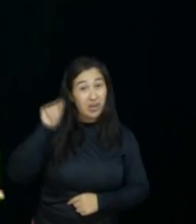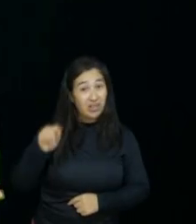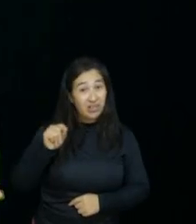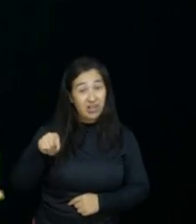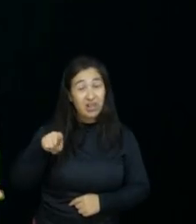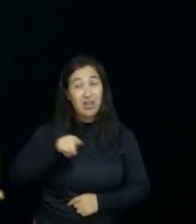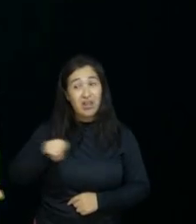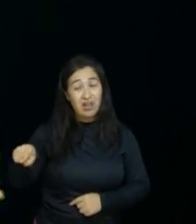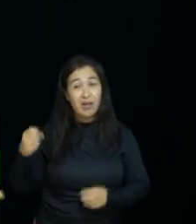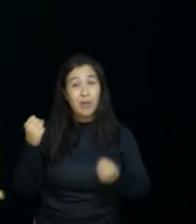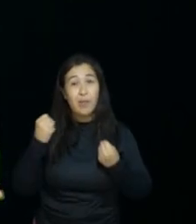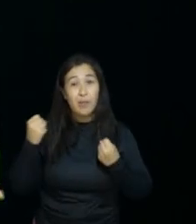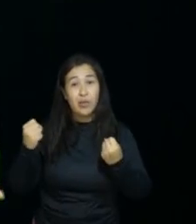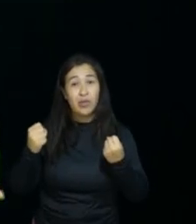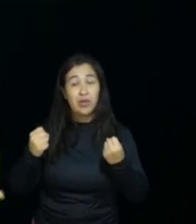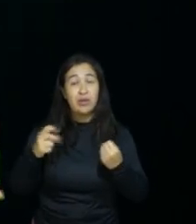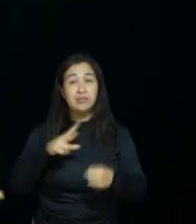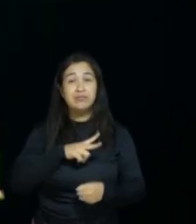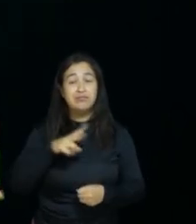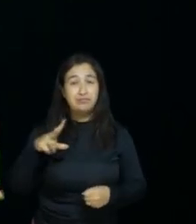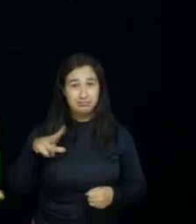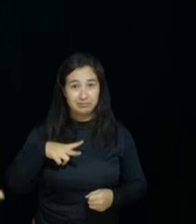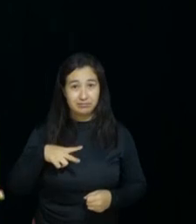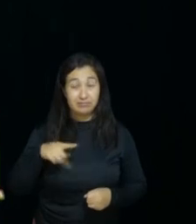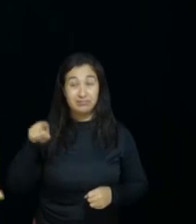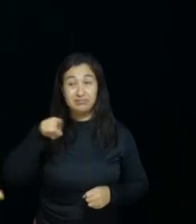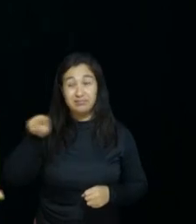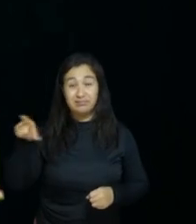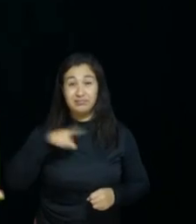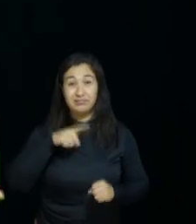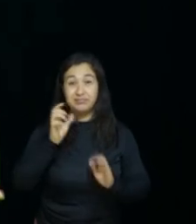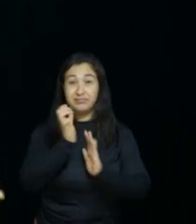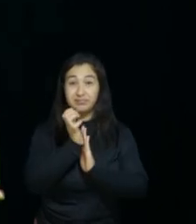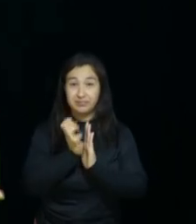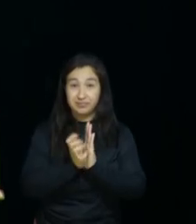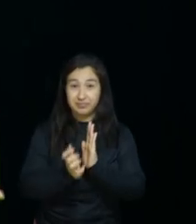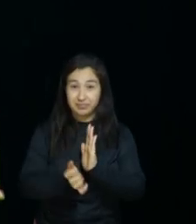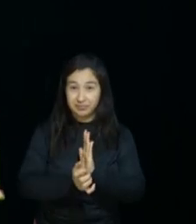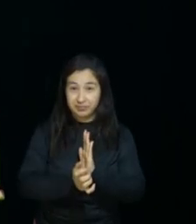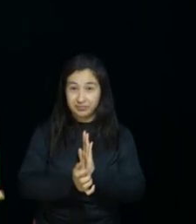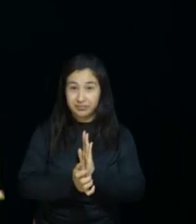poder público burocrático e com uma fome